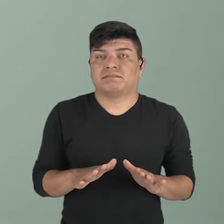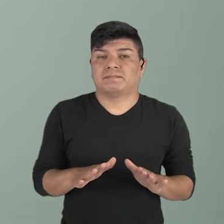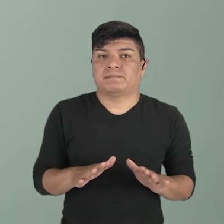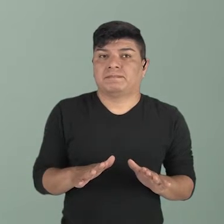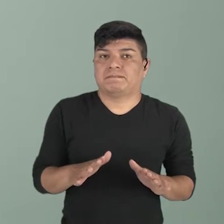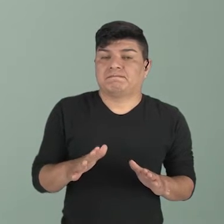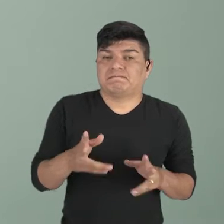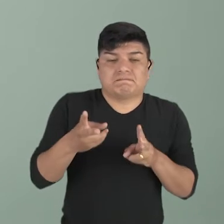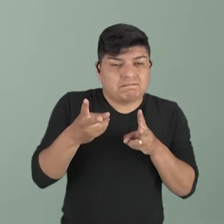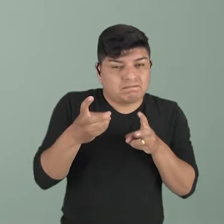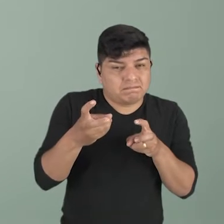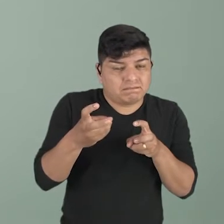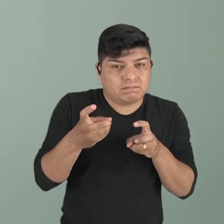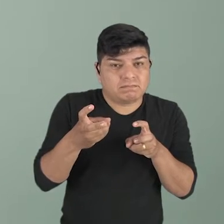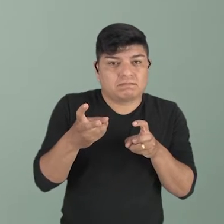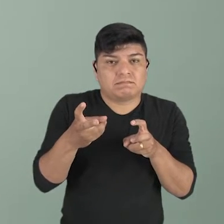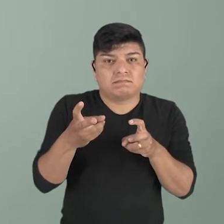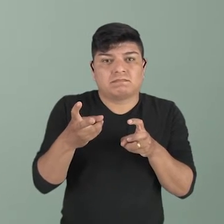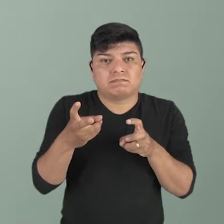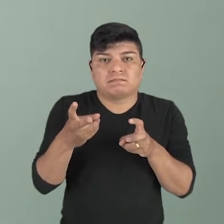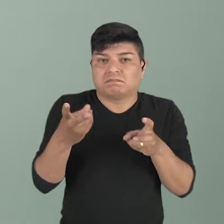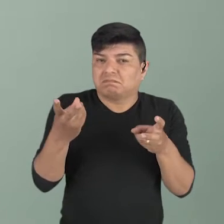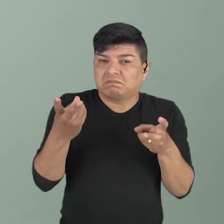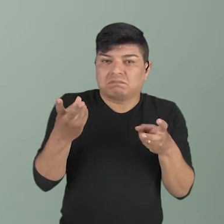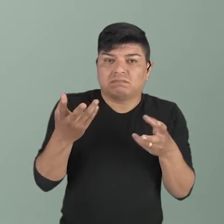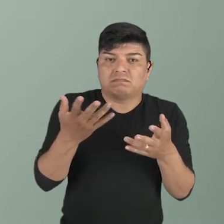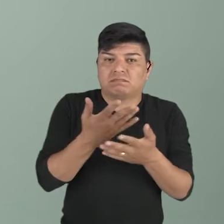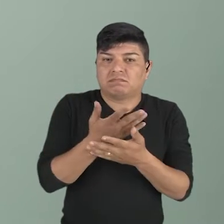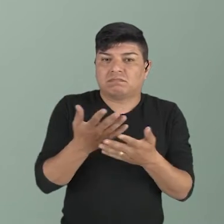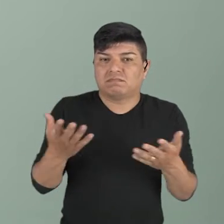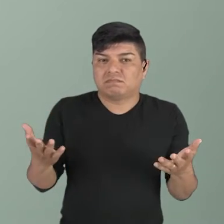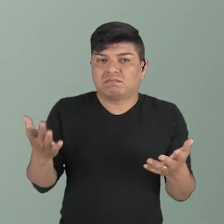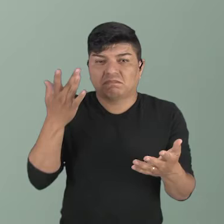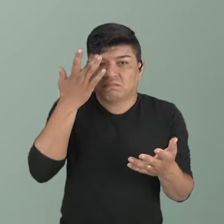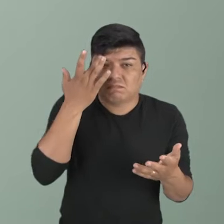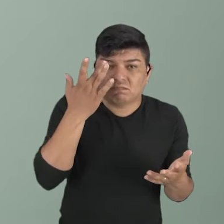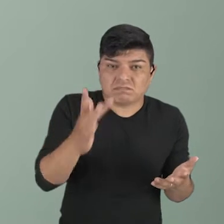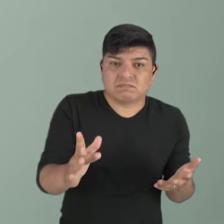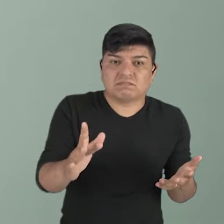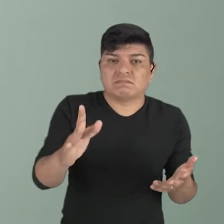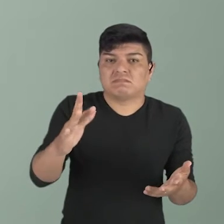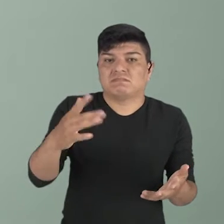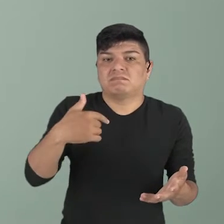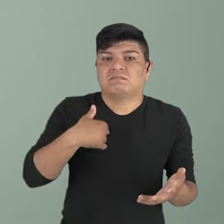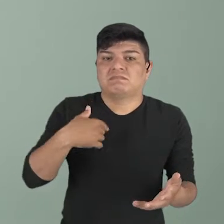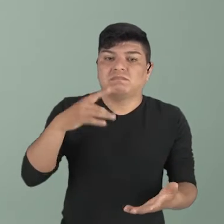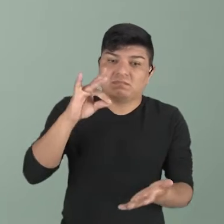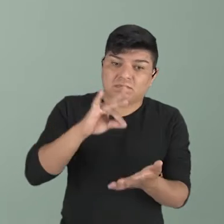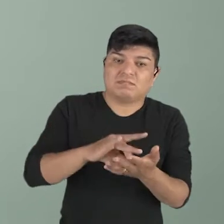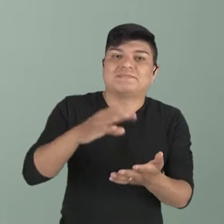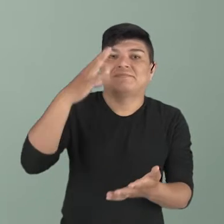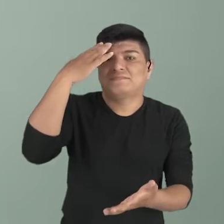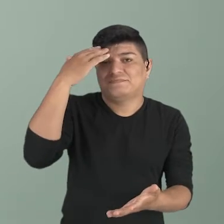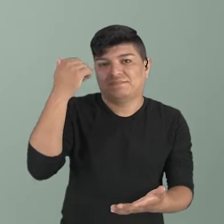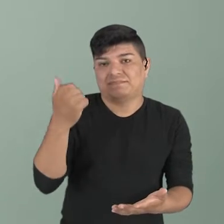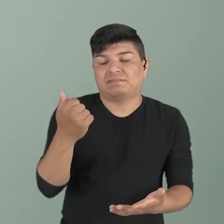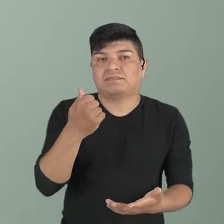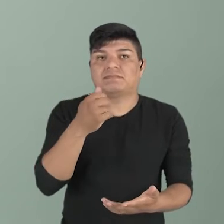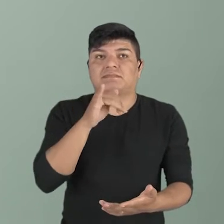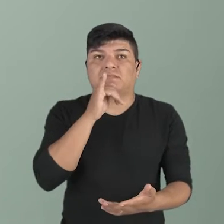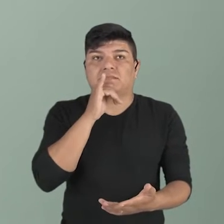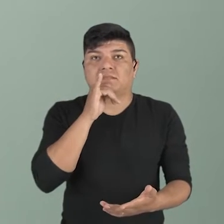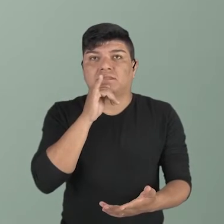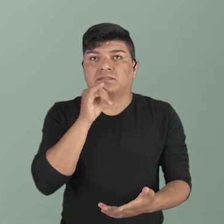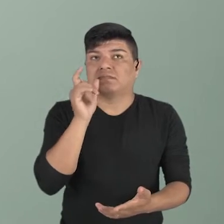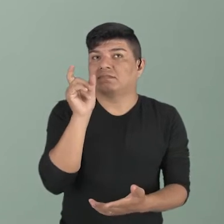nem sabe que a gente sabe. Sabe aquela situação? Não sabe que sabe. Por exemplo, a palavra